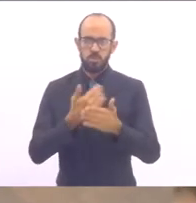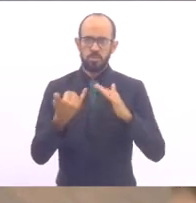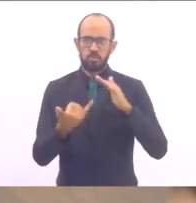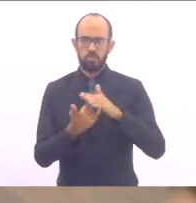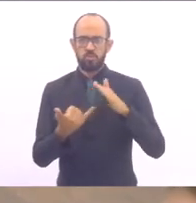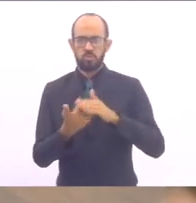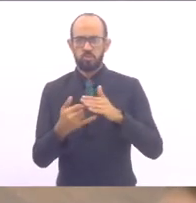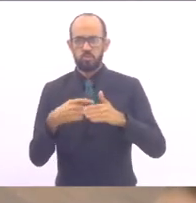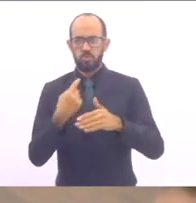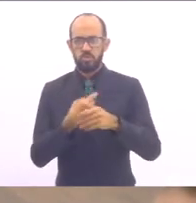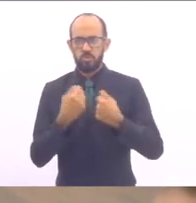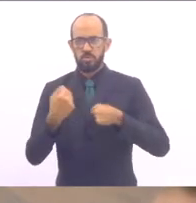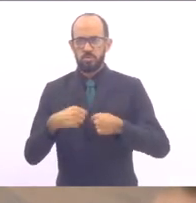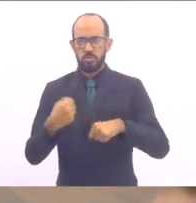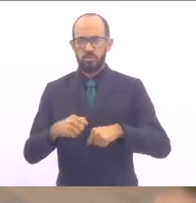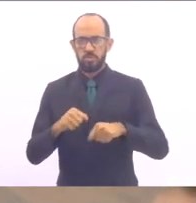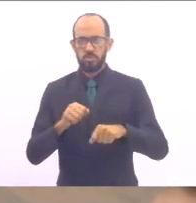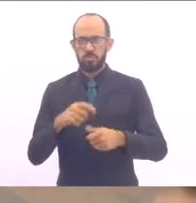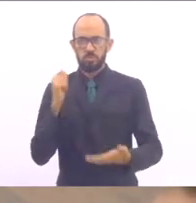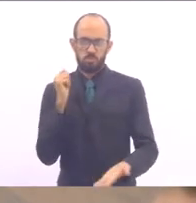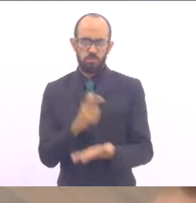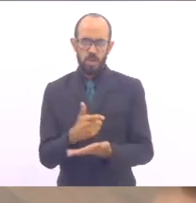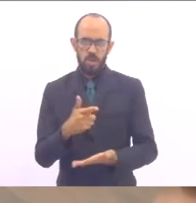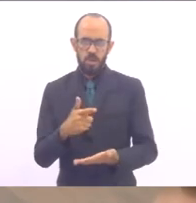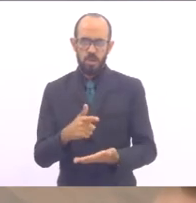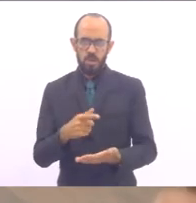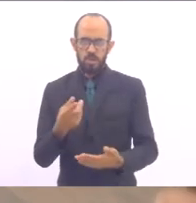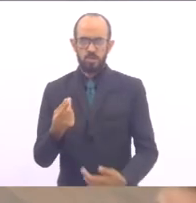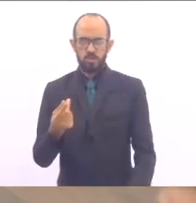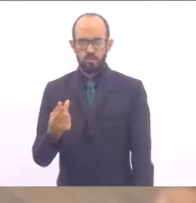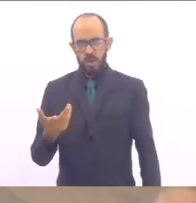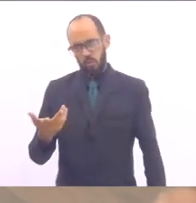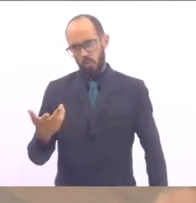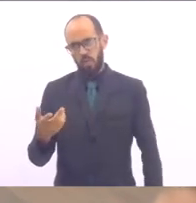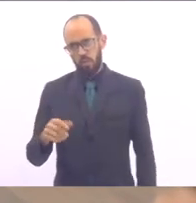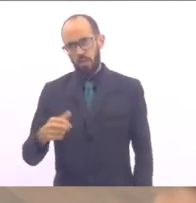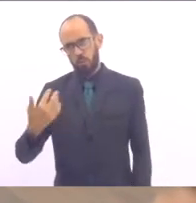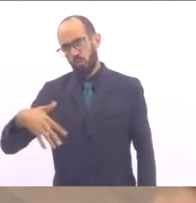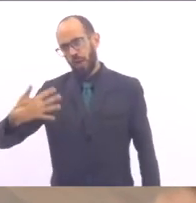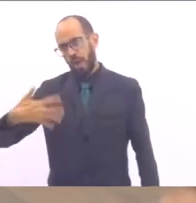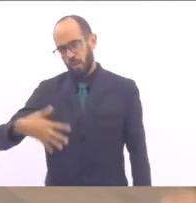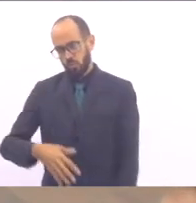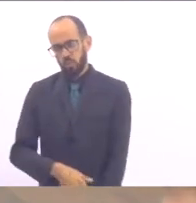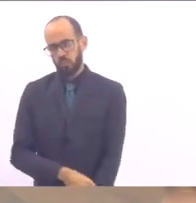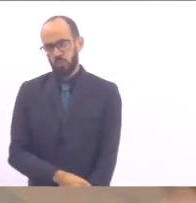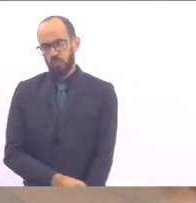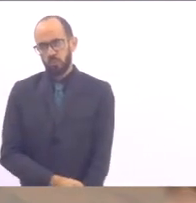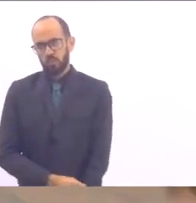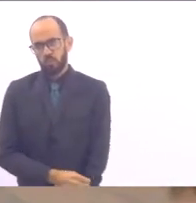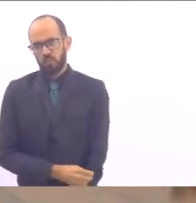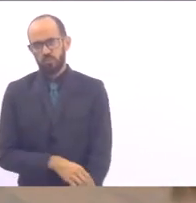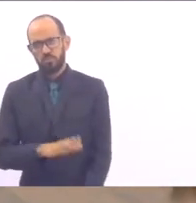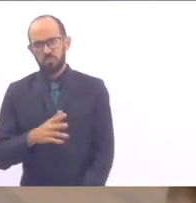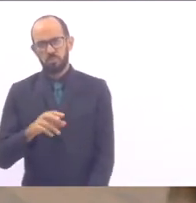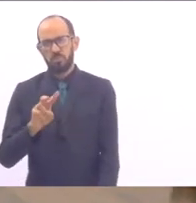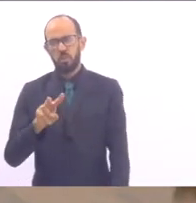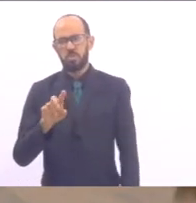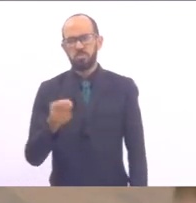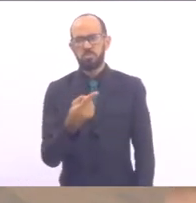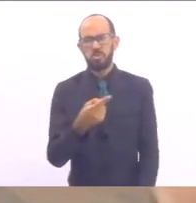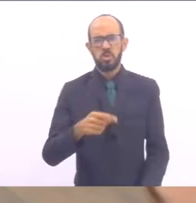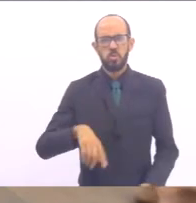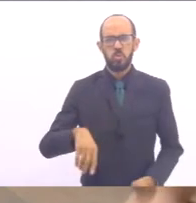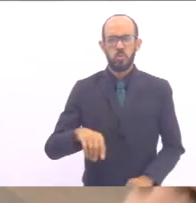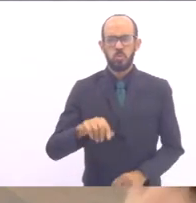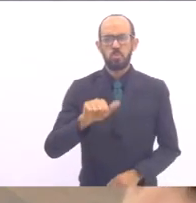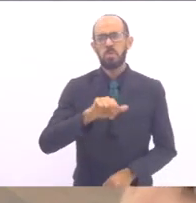teve que pagar esse recurso, e é um recurso alto, né, para uma cooperativa, algo em torno de R$ 2.000,